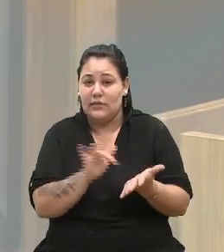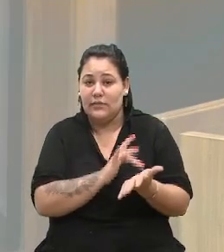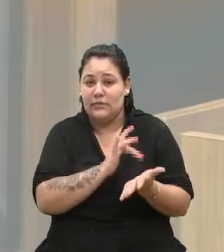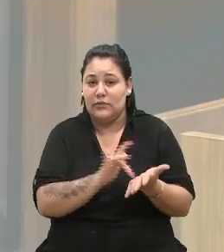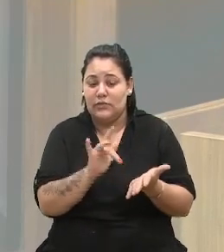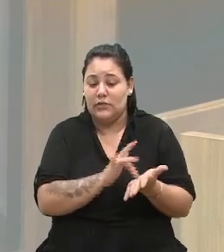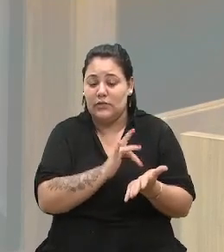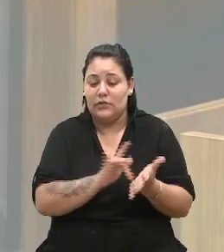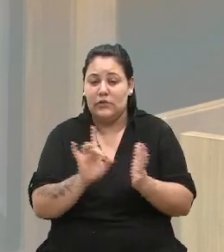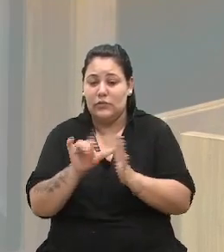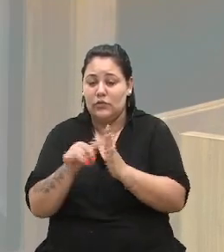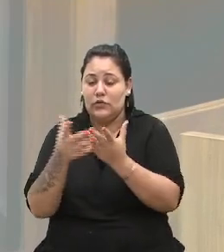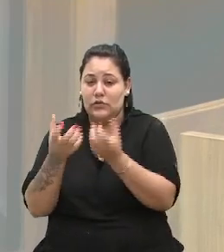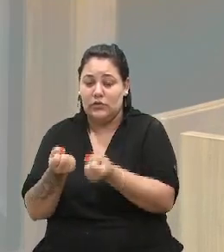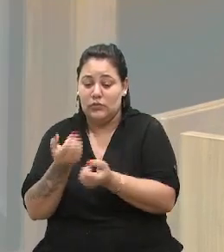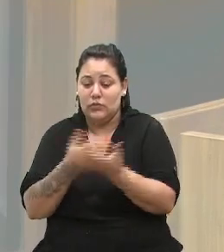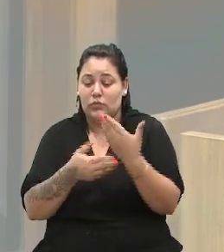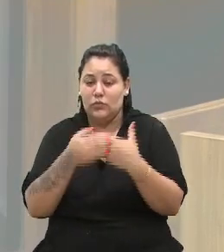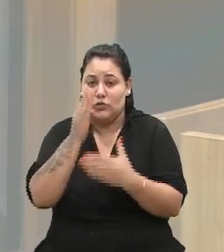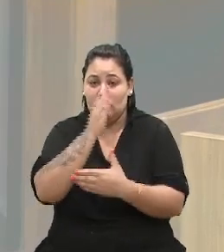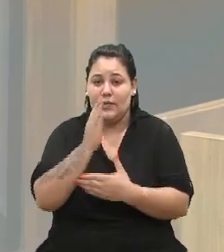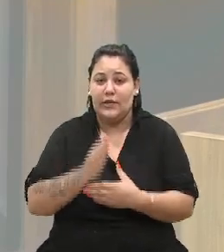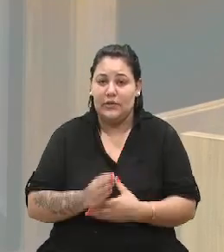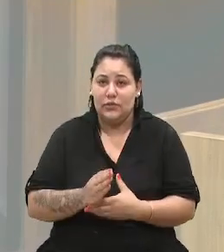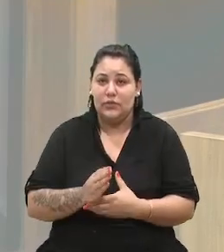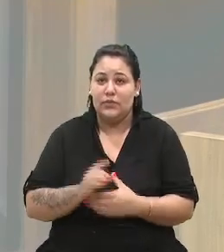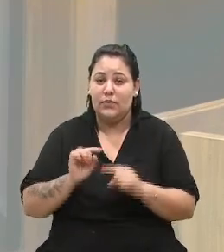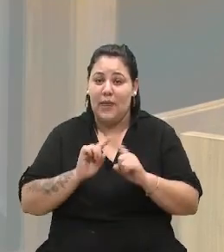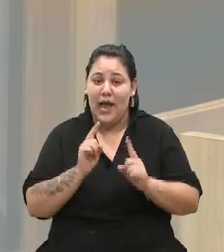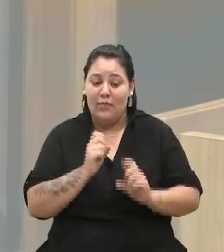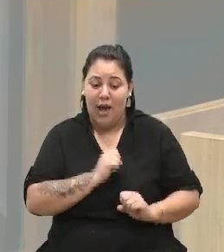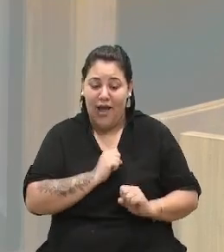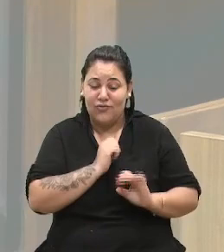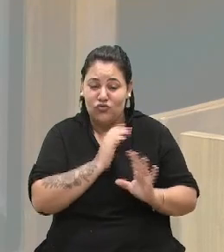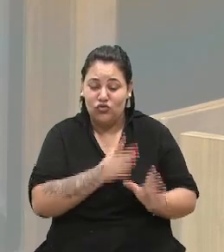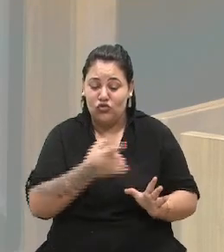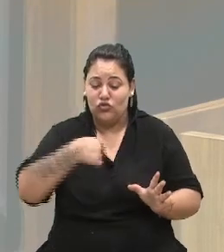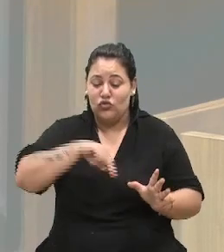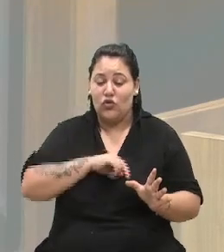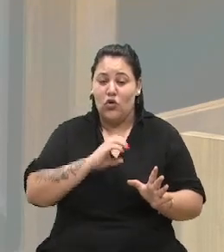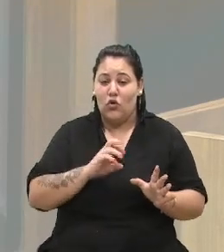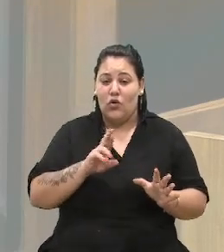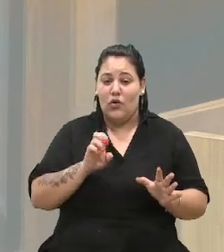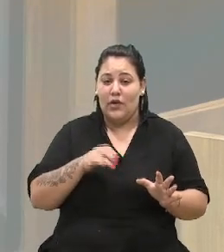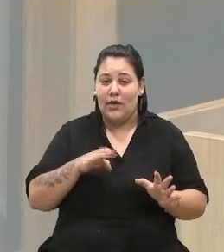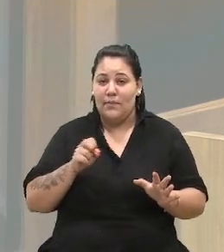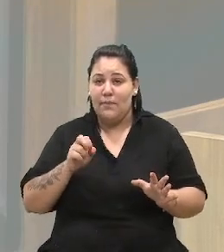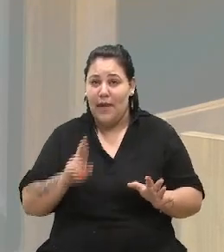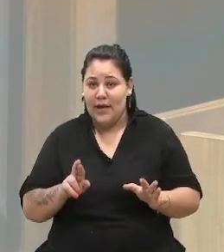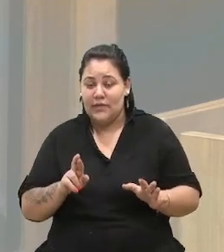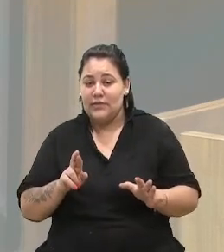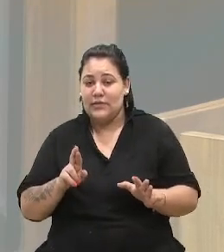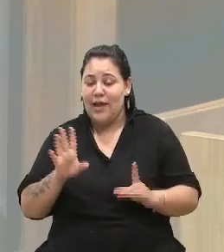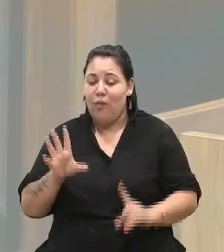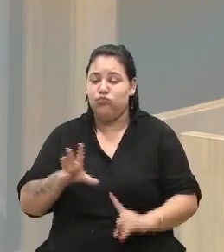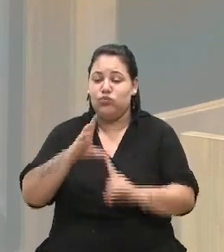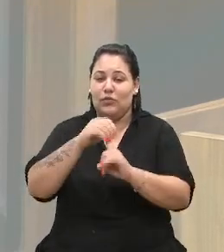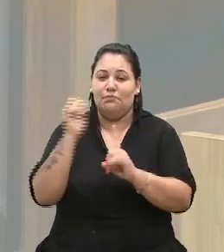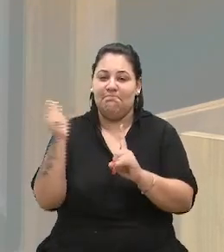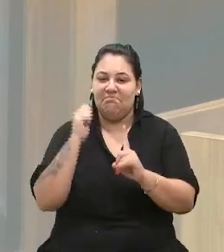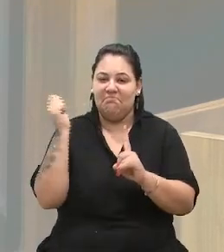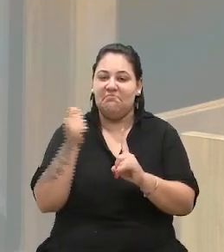Brasil. Mas foi aqui uma iniciativa nossa e um pioneirismo gaúcho nessa missão de